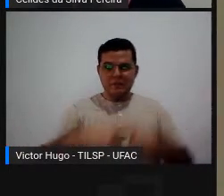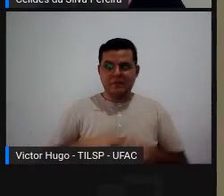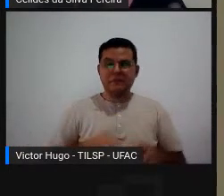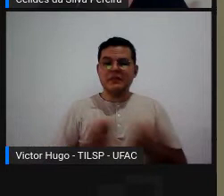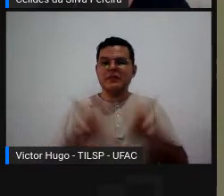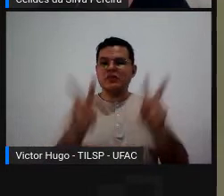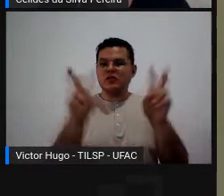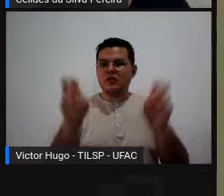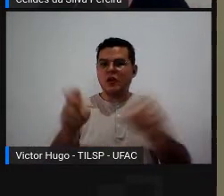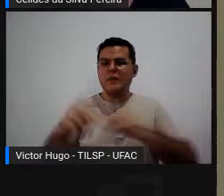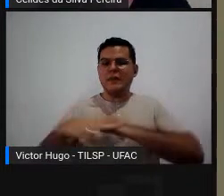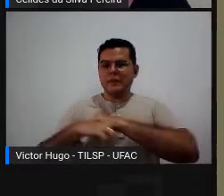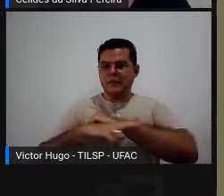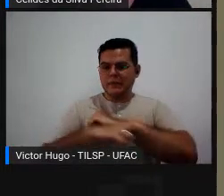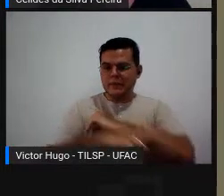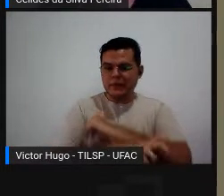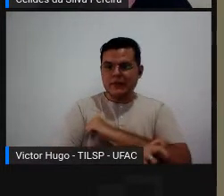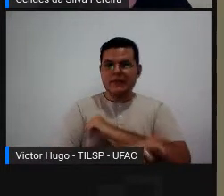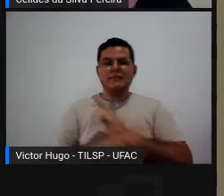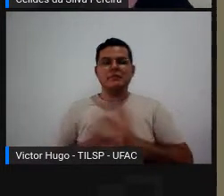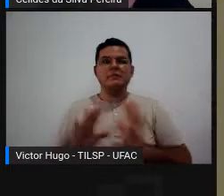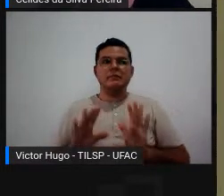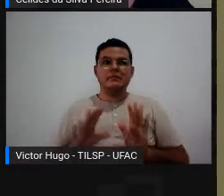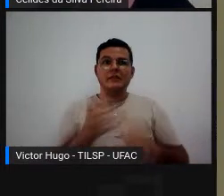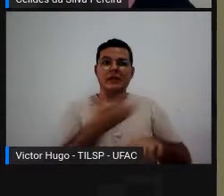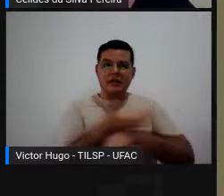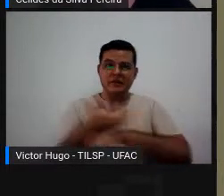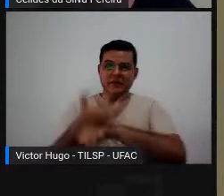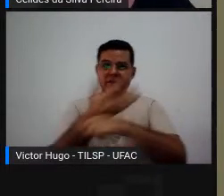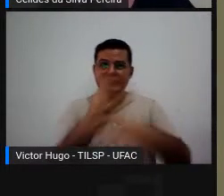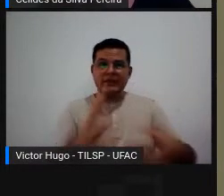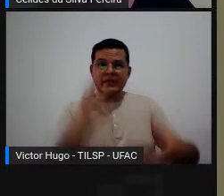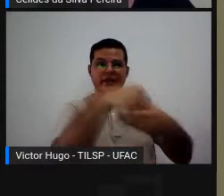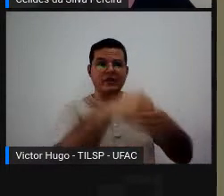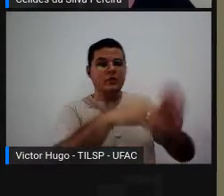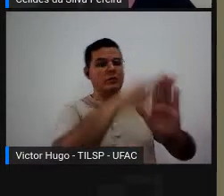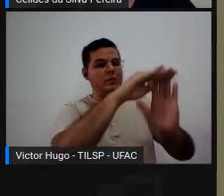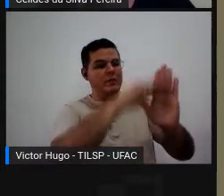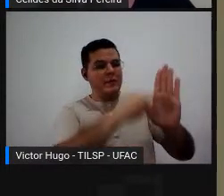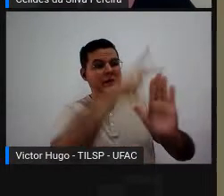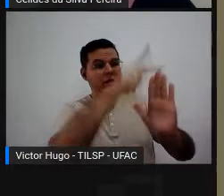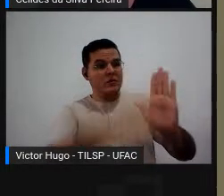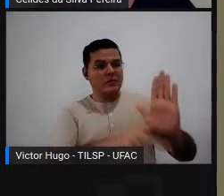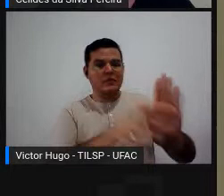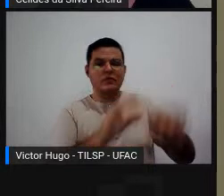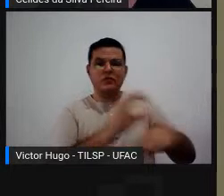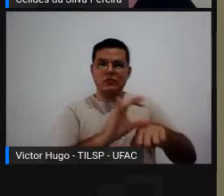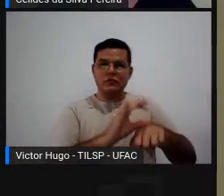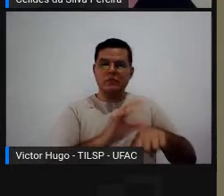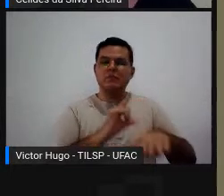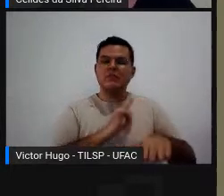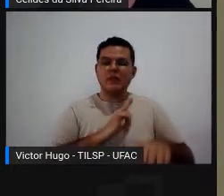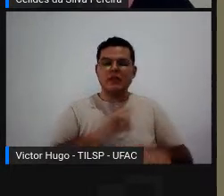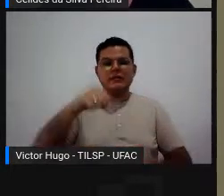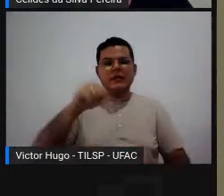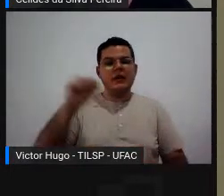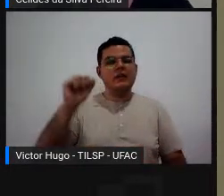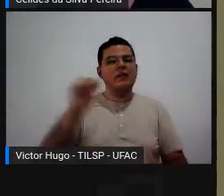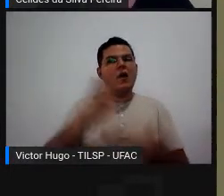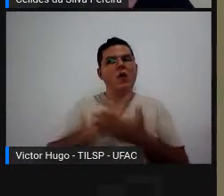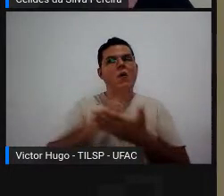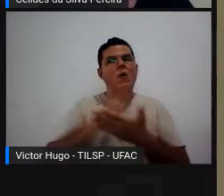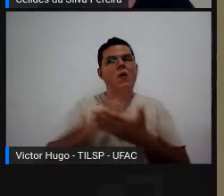disciplinas, que se viu nos planos de curso, de fato, nós temos algumas teorias em voga. Por exemplo, o